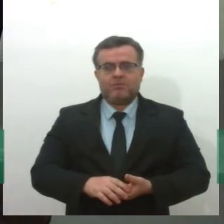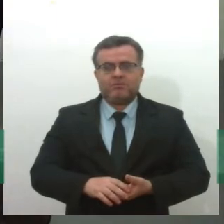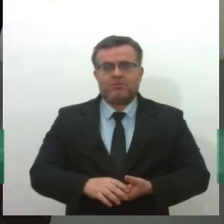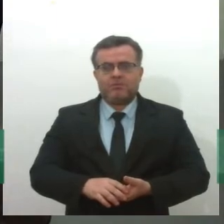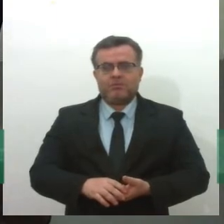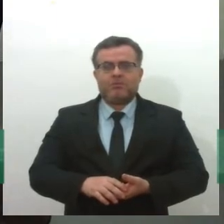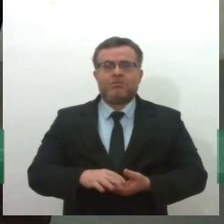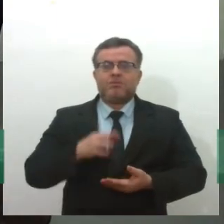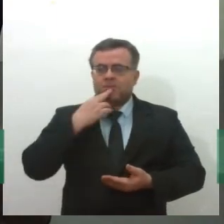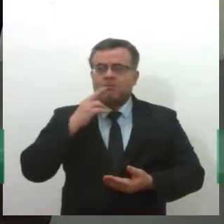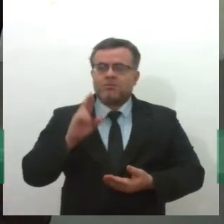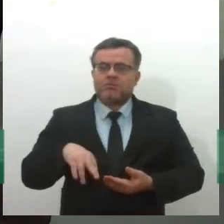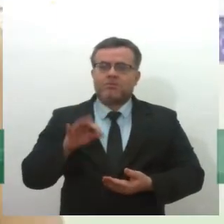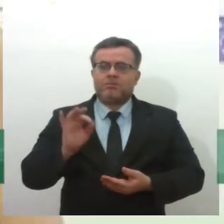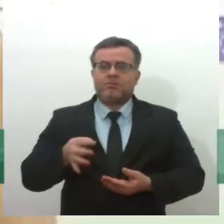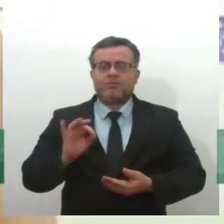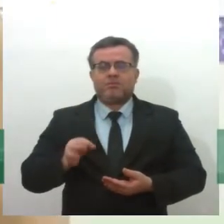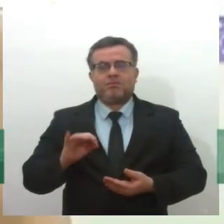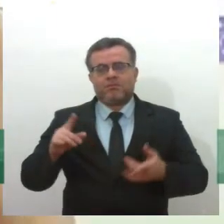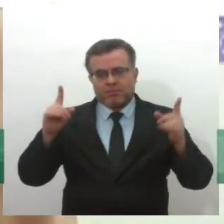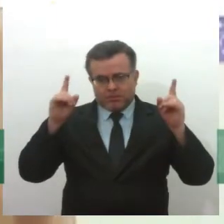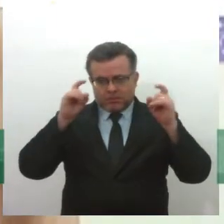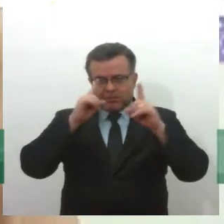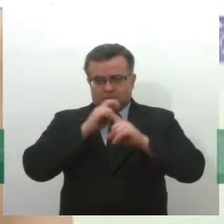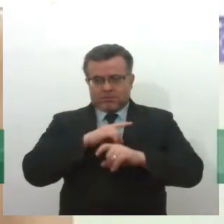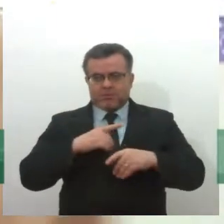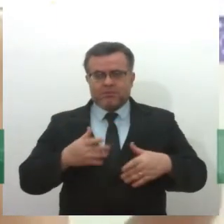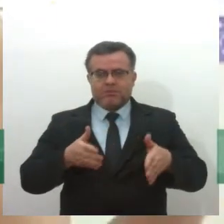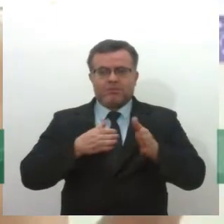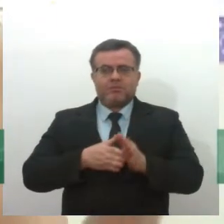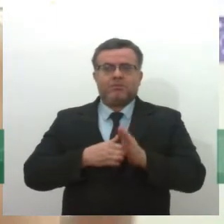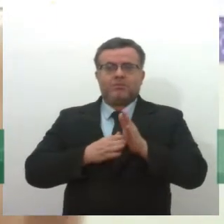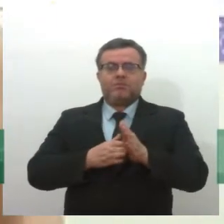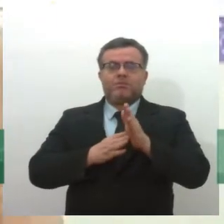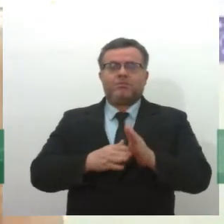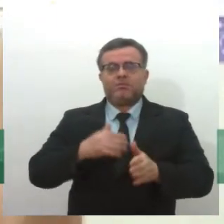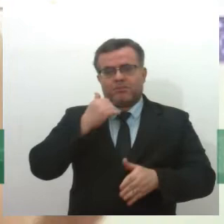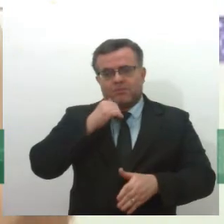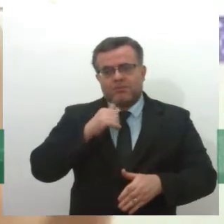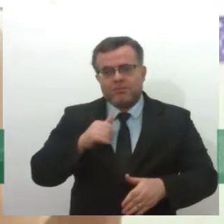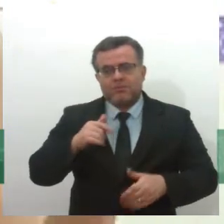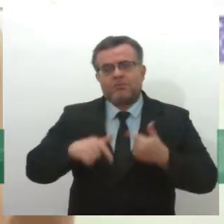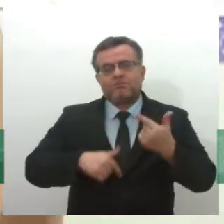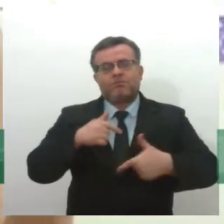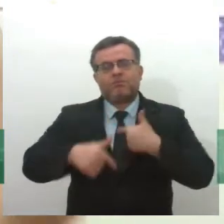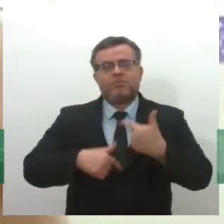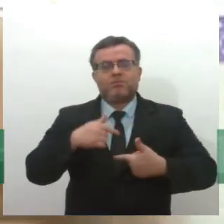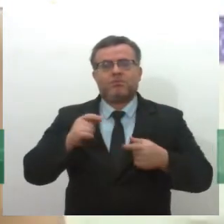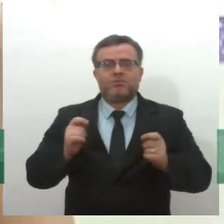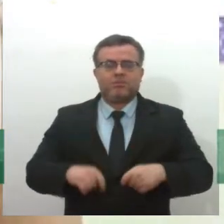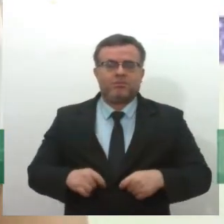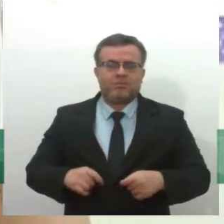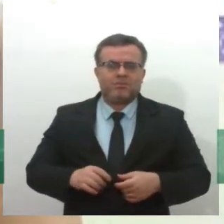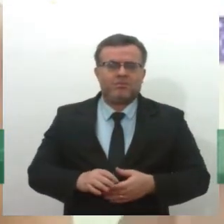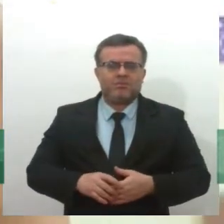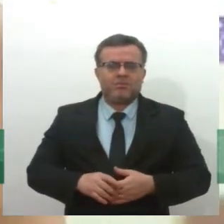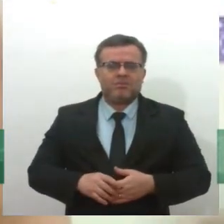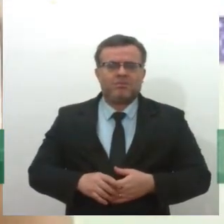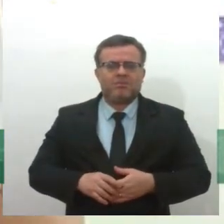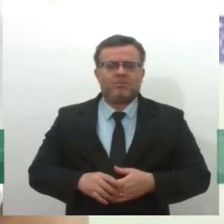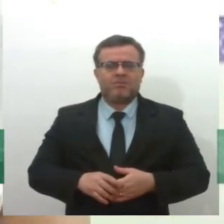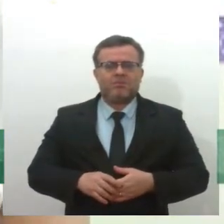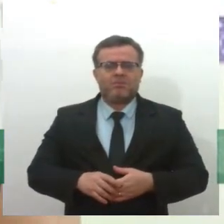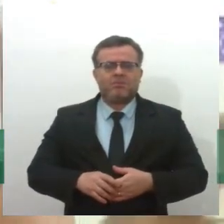Sim, esse processo reflete exatamente essa caminhada das mulheres, essa ausência ainda, não é? O que se lá traz, a gente vai esperar ser